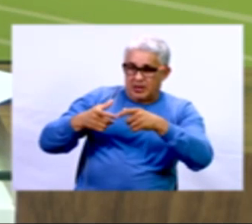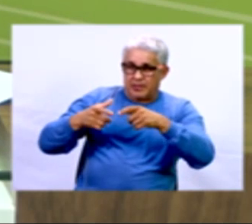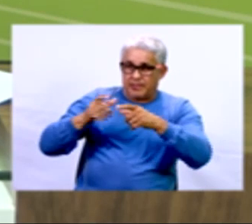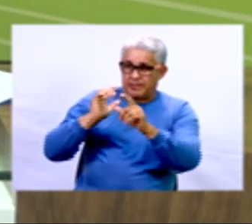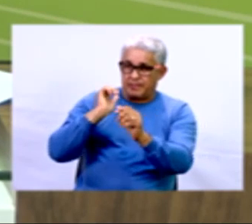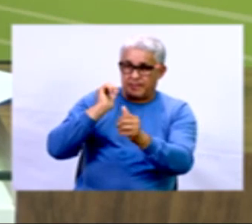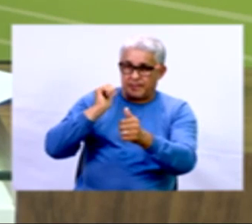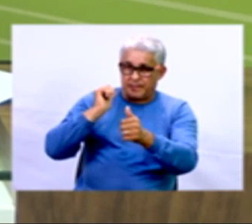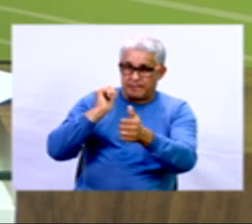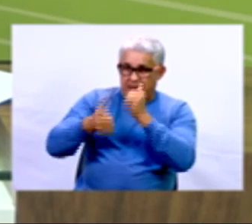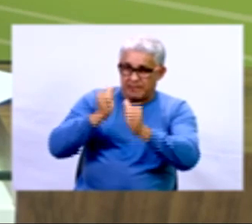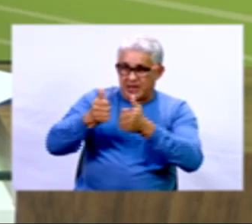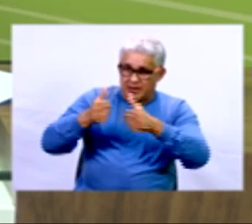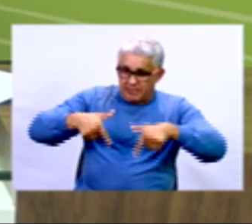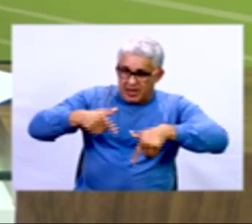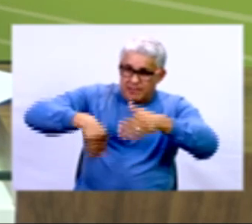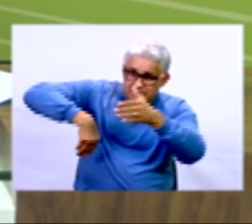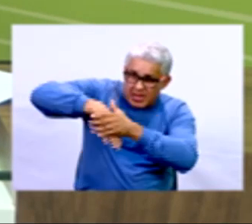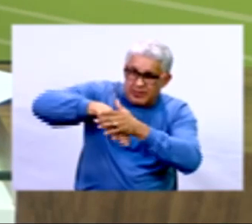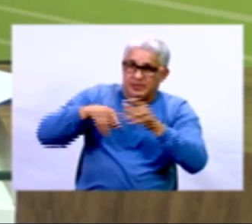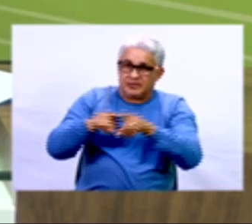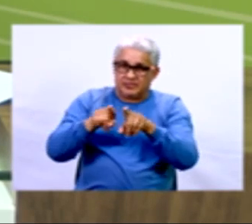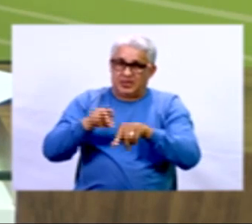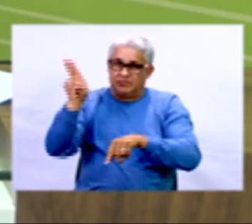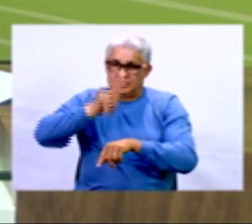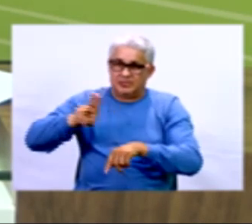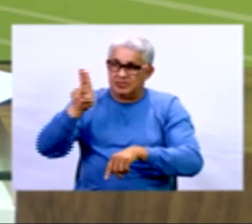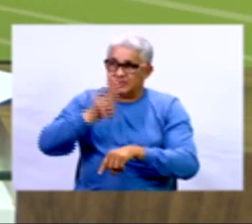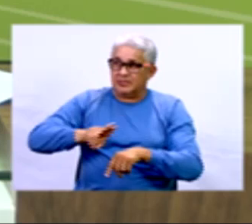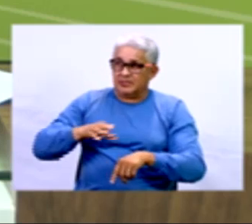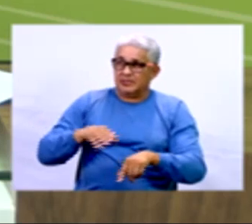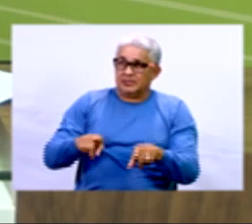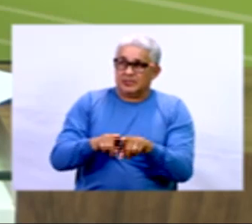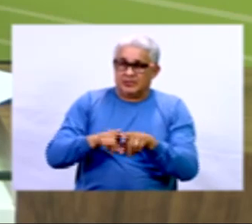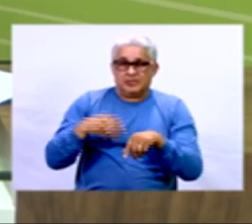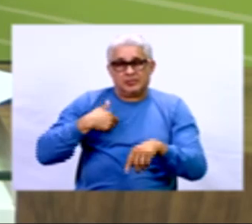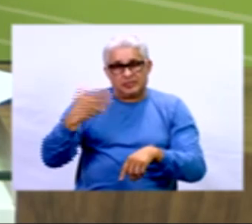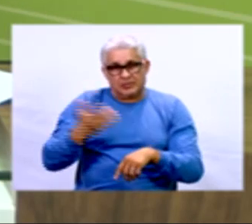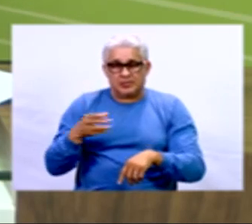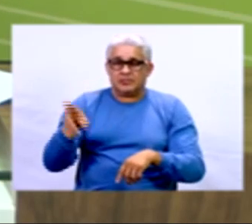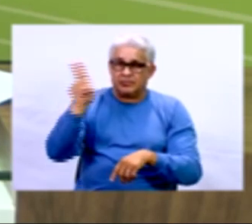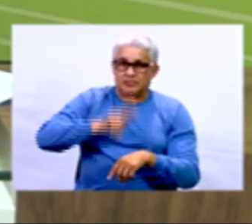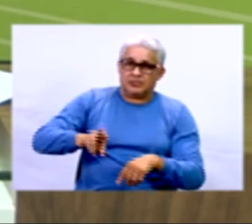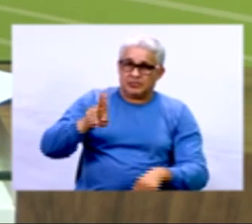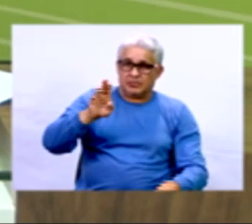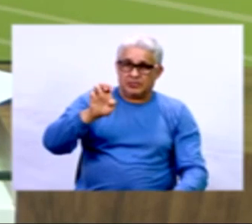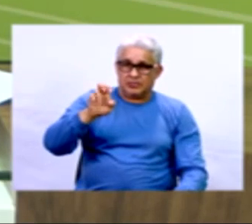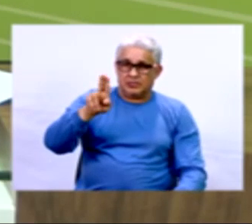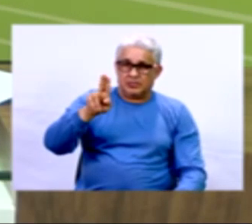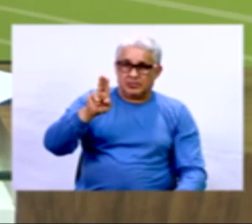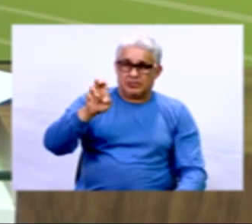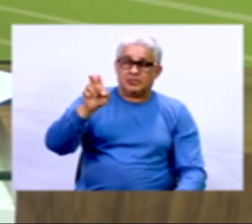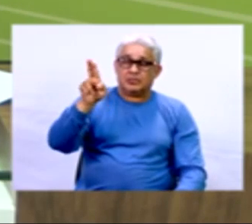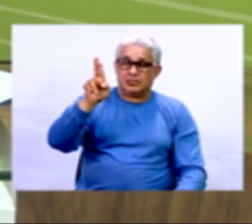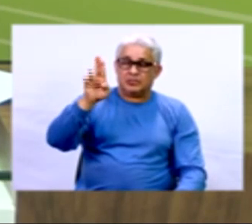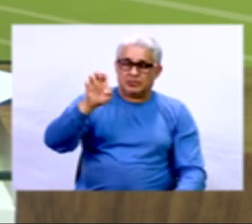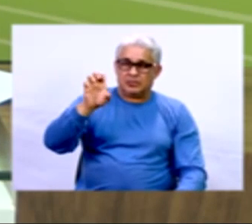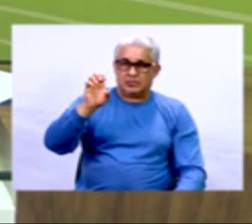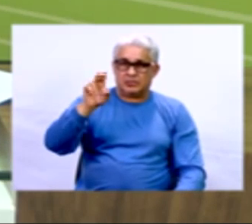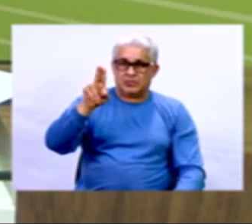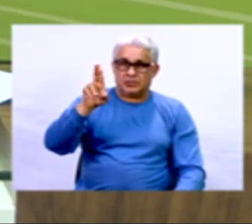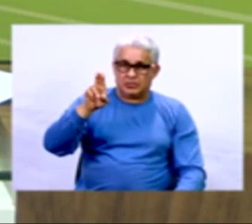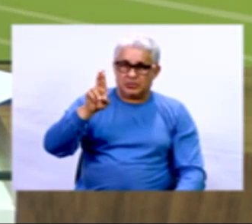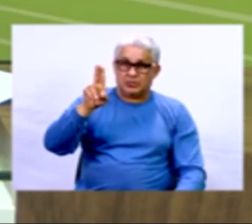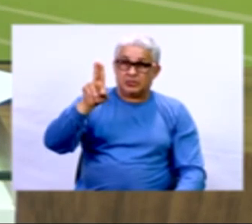Ou então, quero utilizar a minha console, um recurso de movimento, sensores